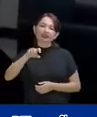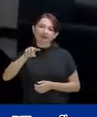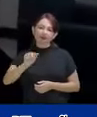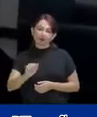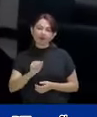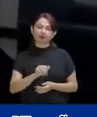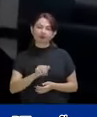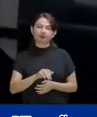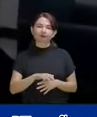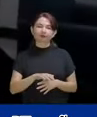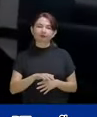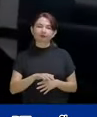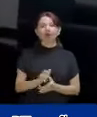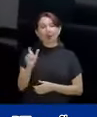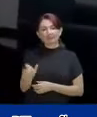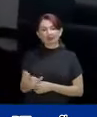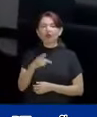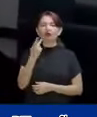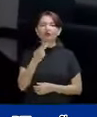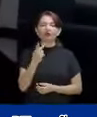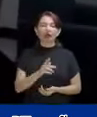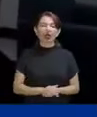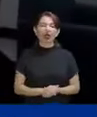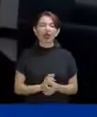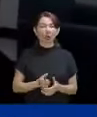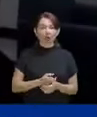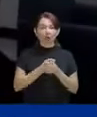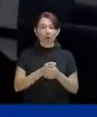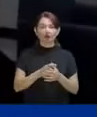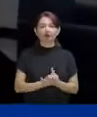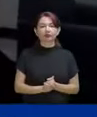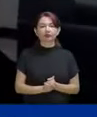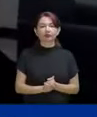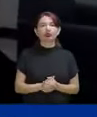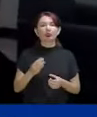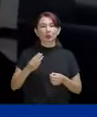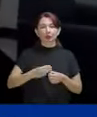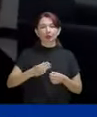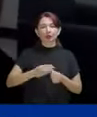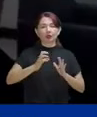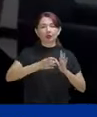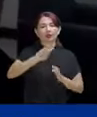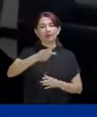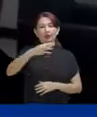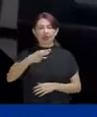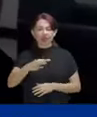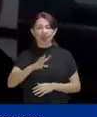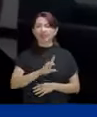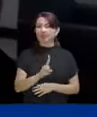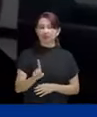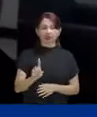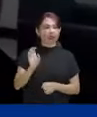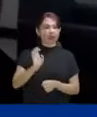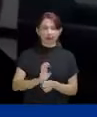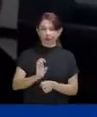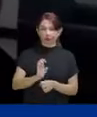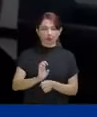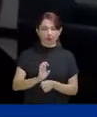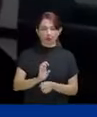ilegitimidade passiva. No caso, a parte devedora, em verdade, é a direção municipal do PT, e não a direção estadual